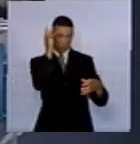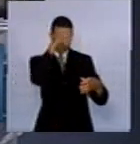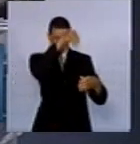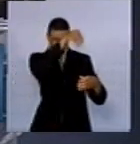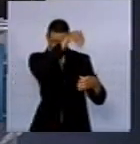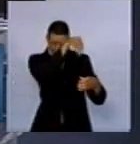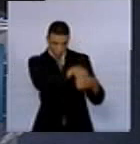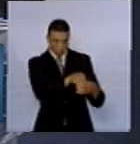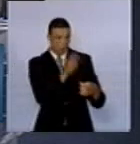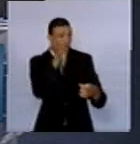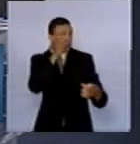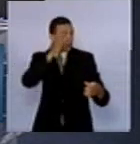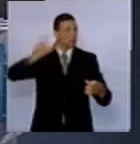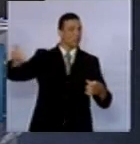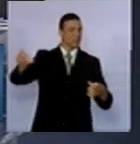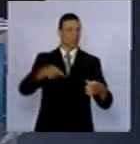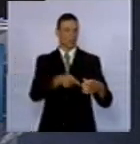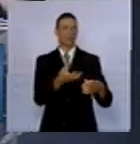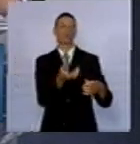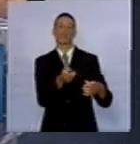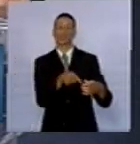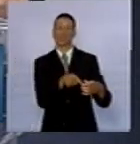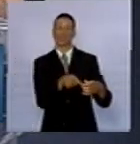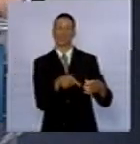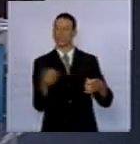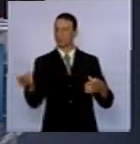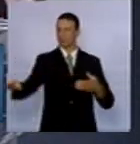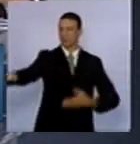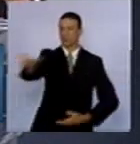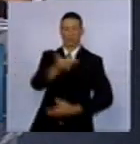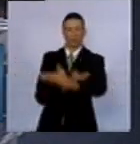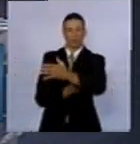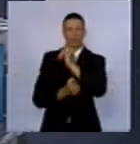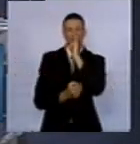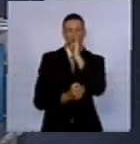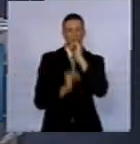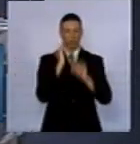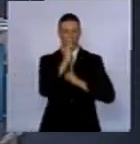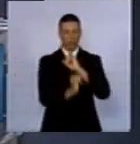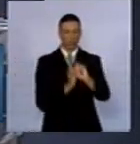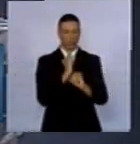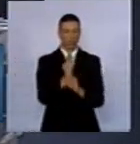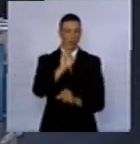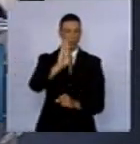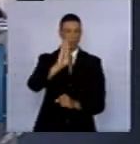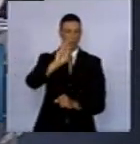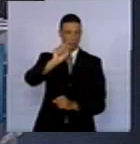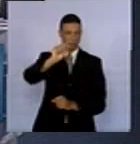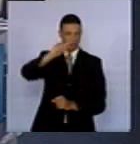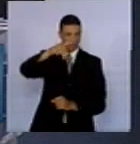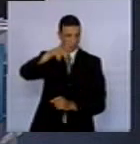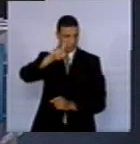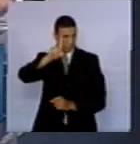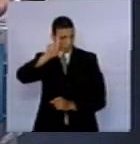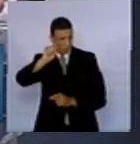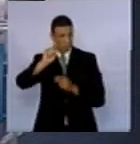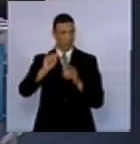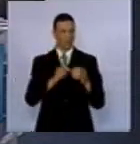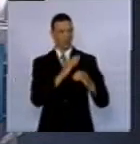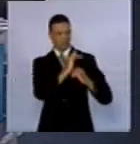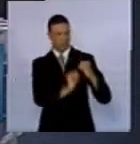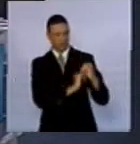e também a possibilidade de através desse serviço você tem ofertas combo como a banda larga banda larga tem sido uma uma